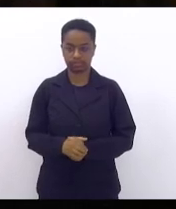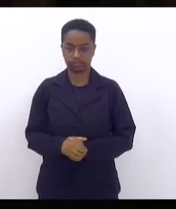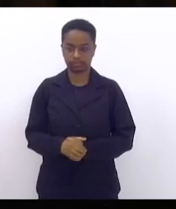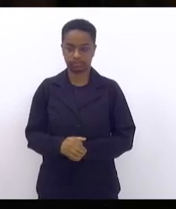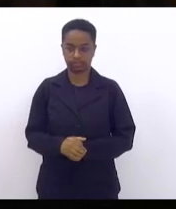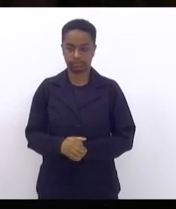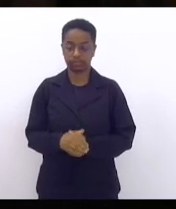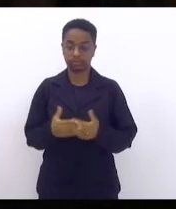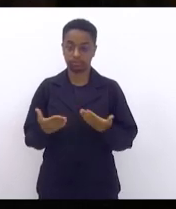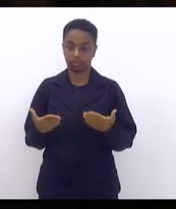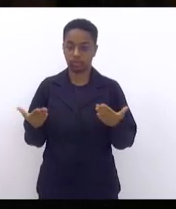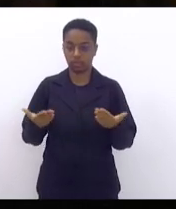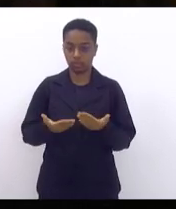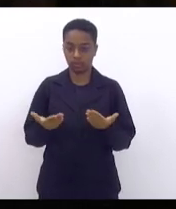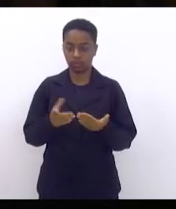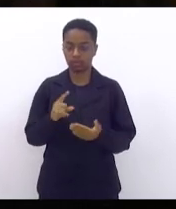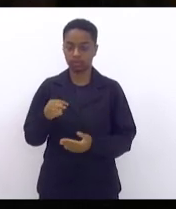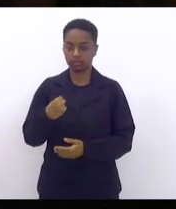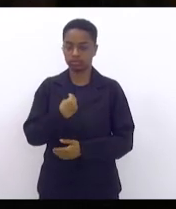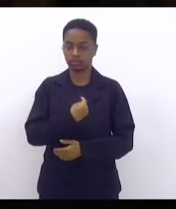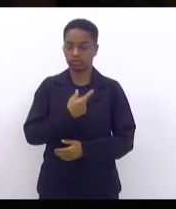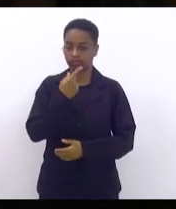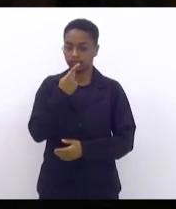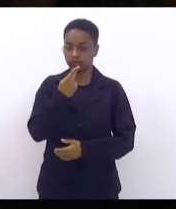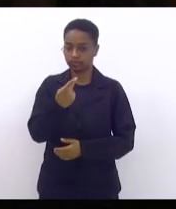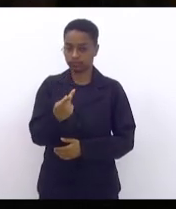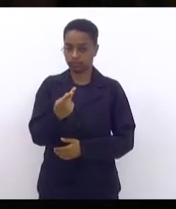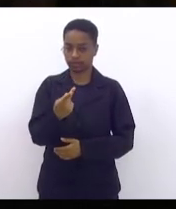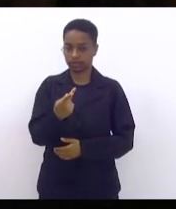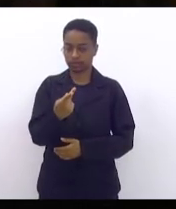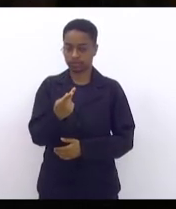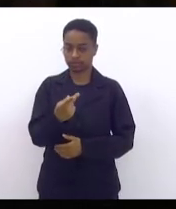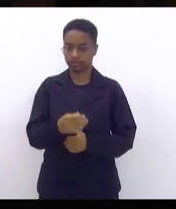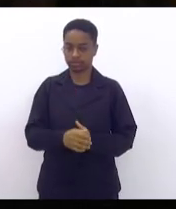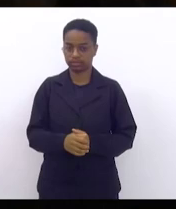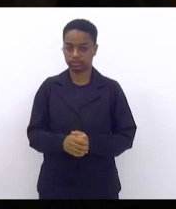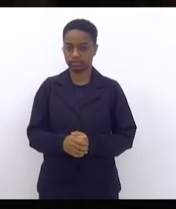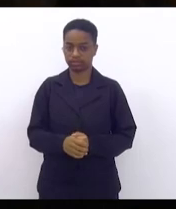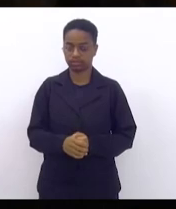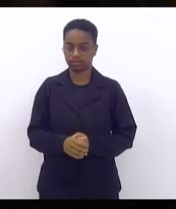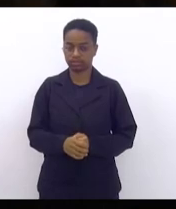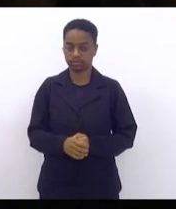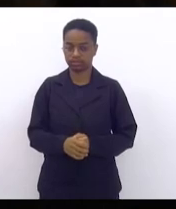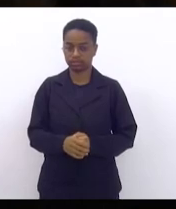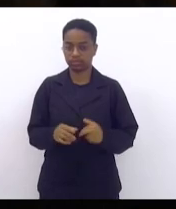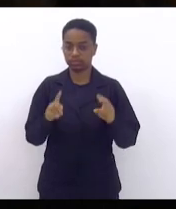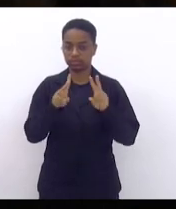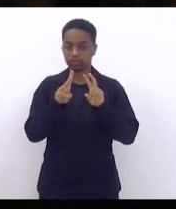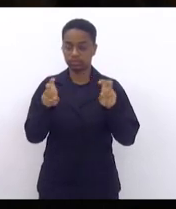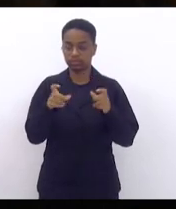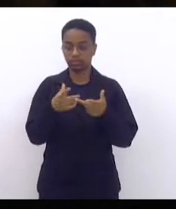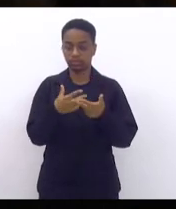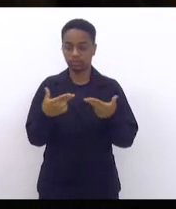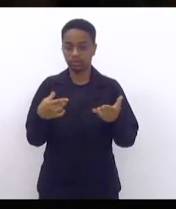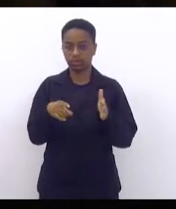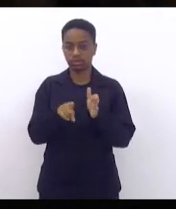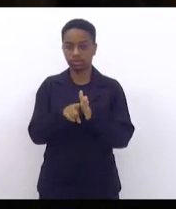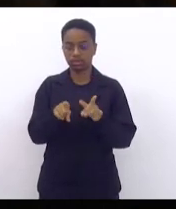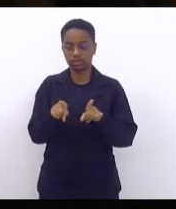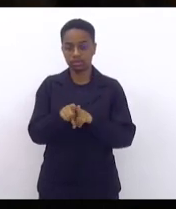é que hoje nós vamos falar Deputado Dionísio Leite um tema que também é